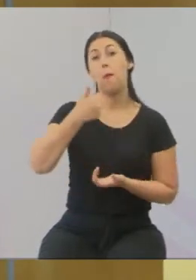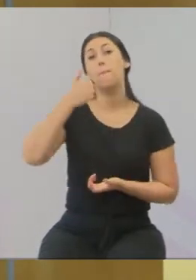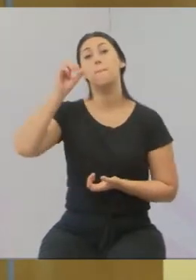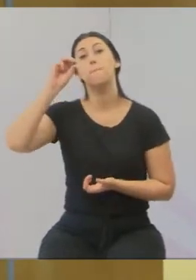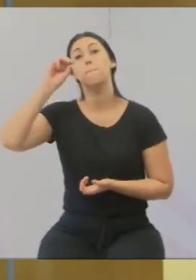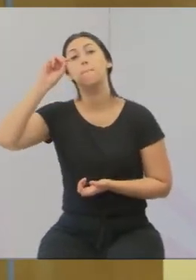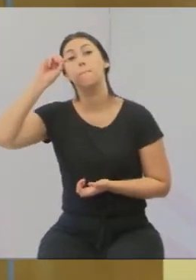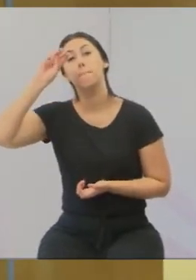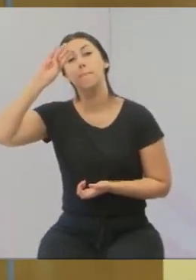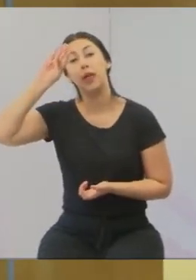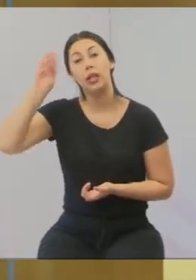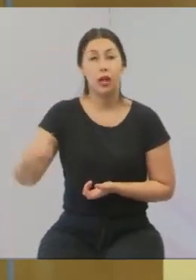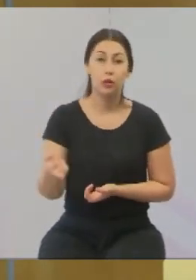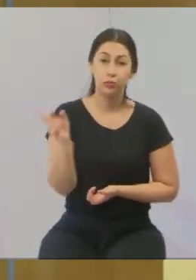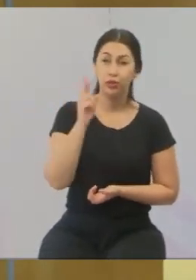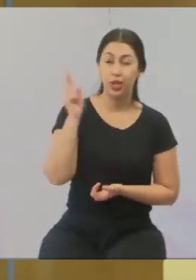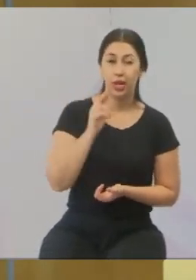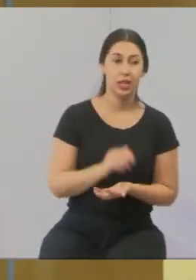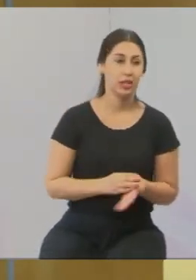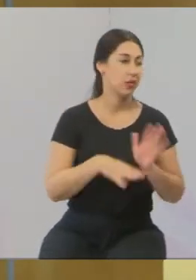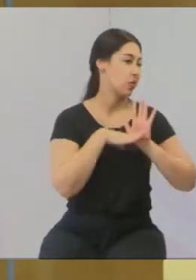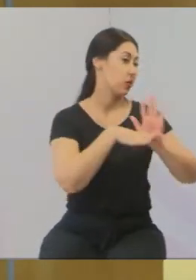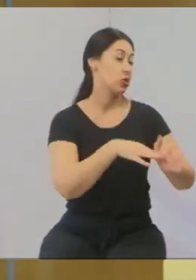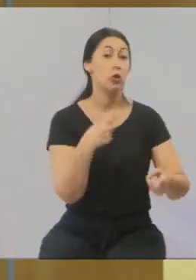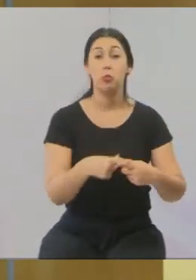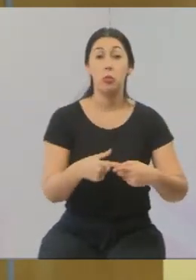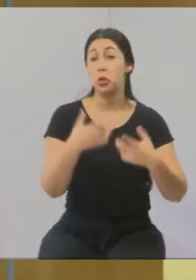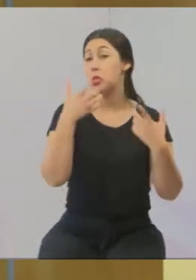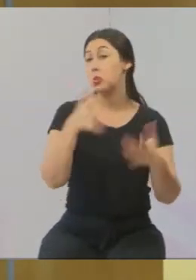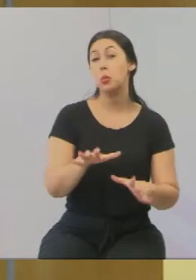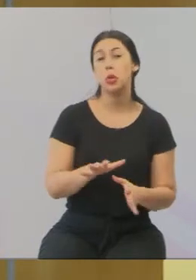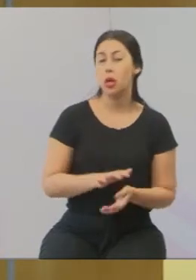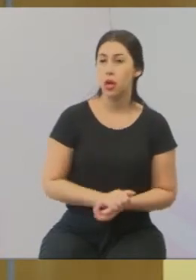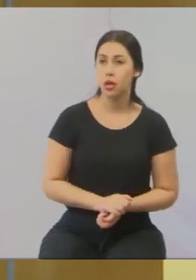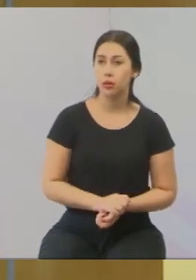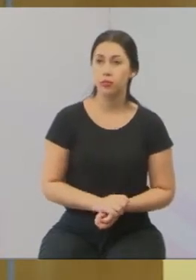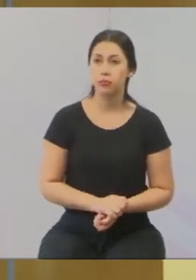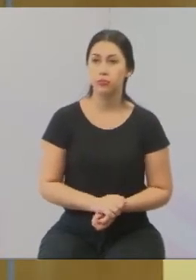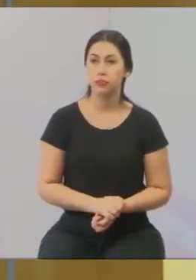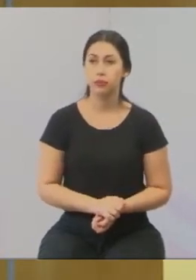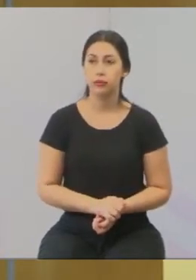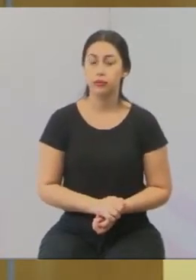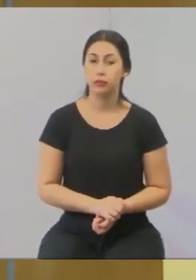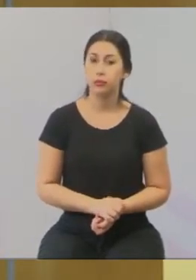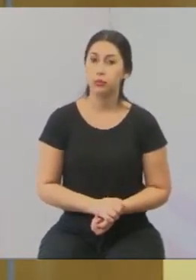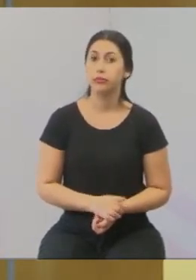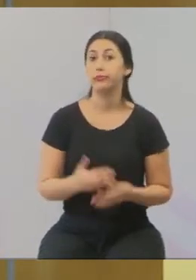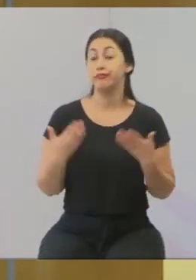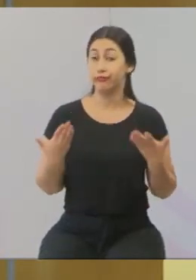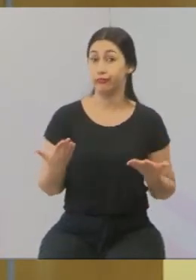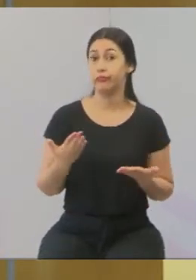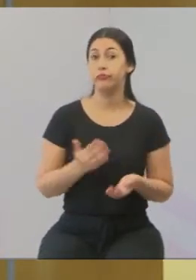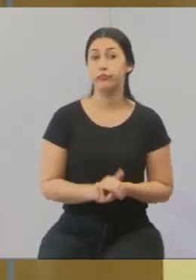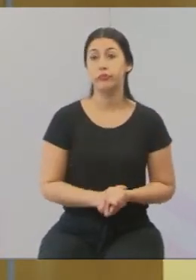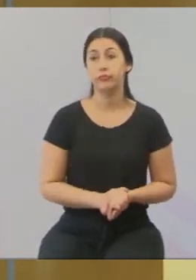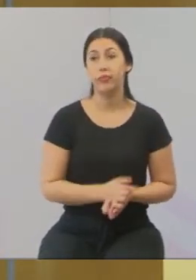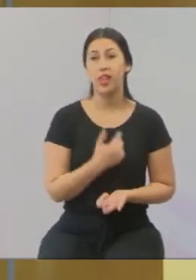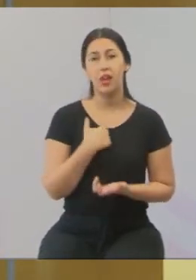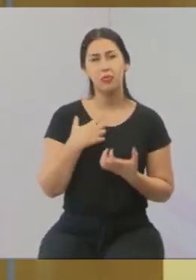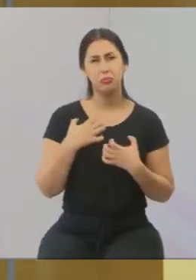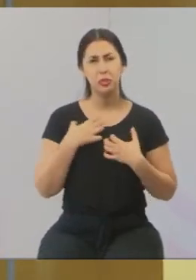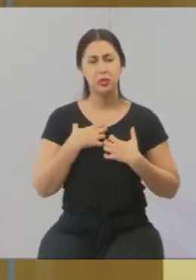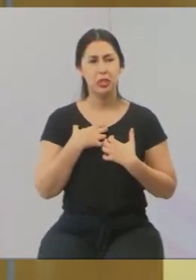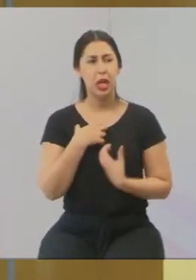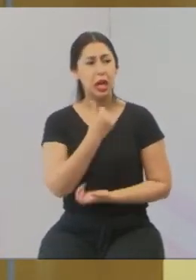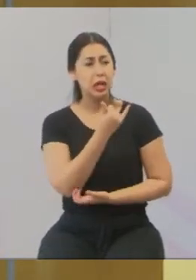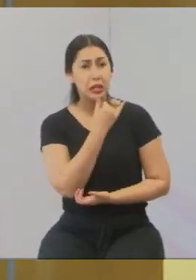não quer, no asfalto Irajá, não constrói isso, não constrói aquilo. Sabe, aquilo, eu me sentia mal ouvir